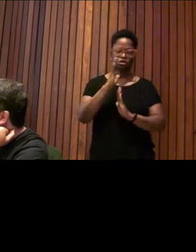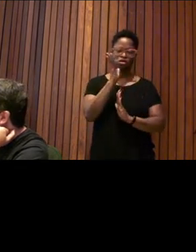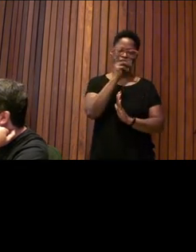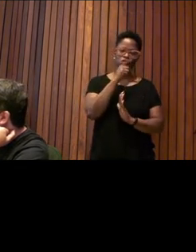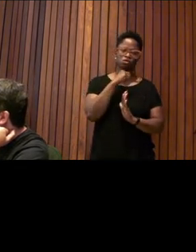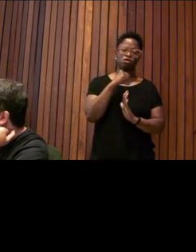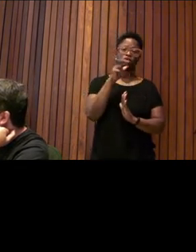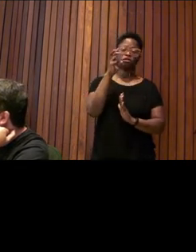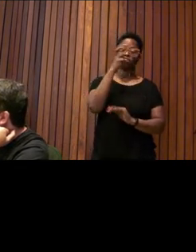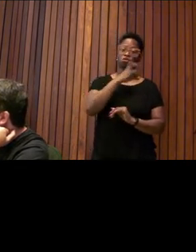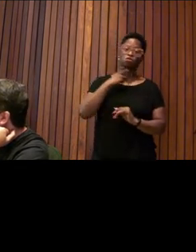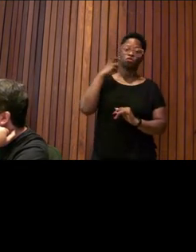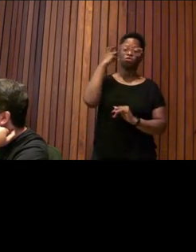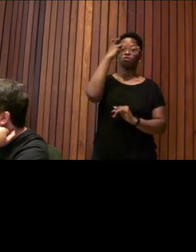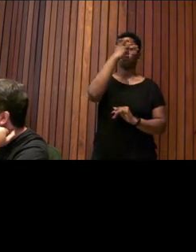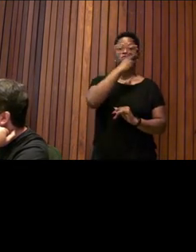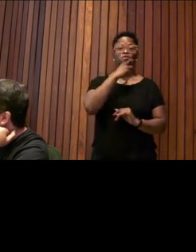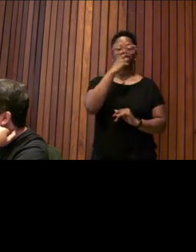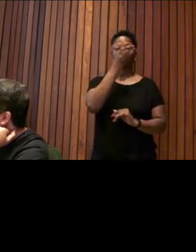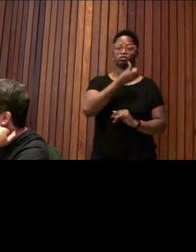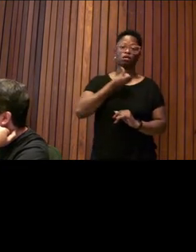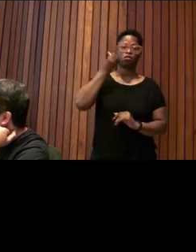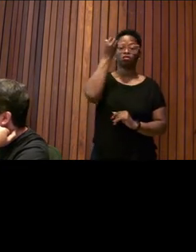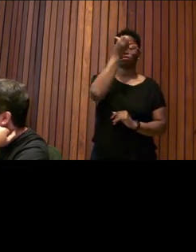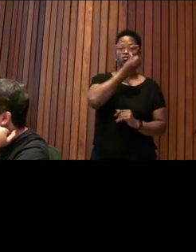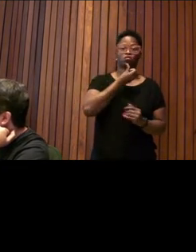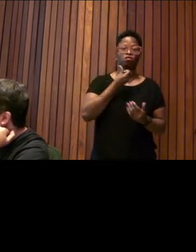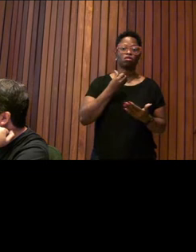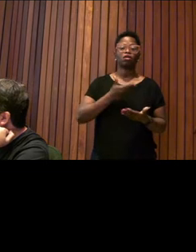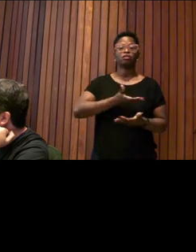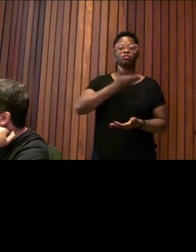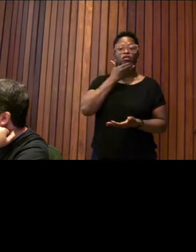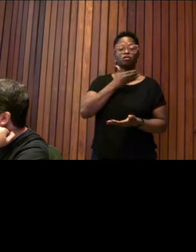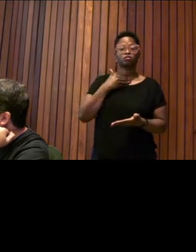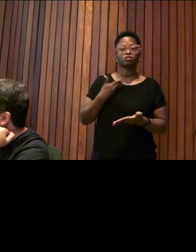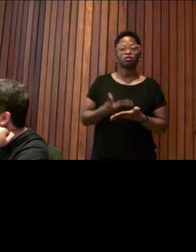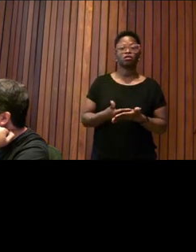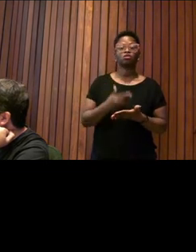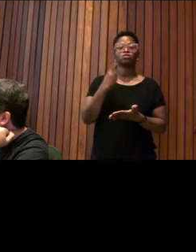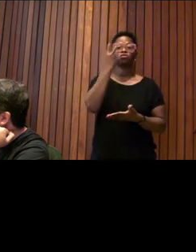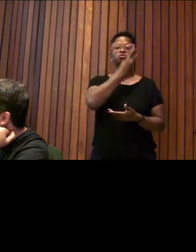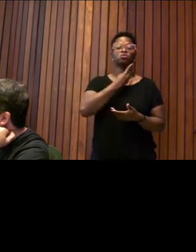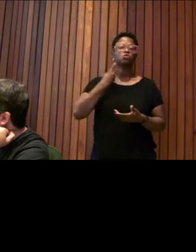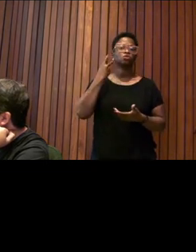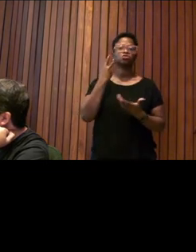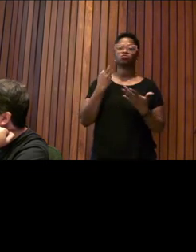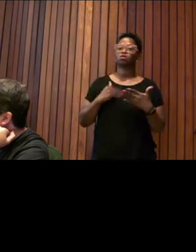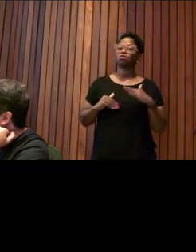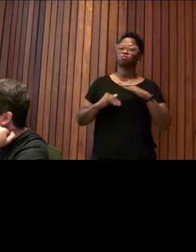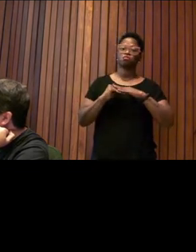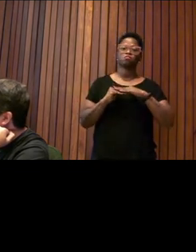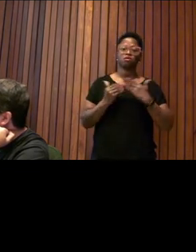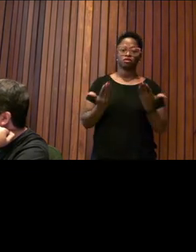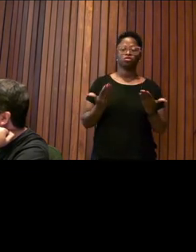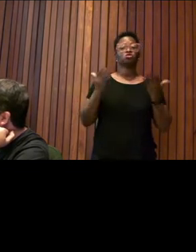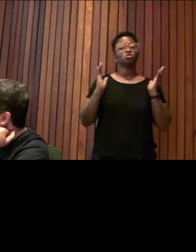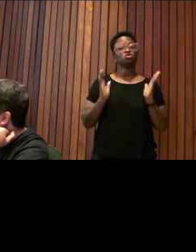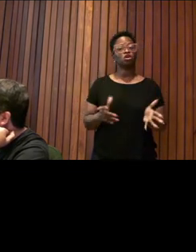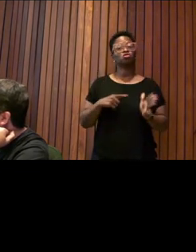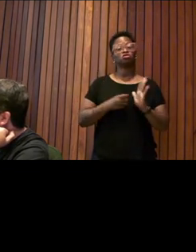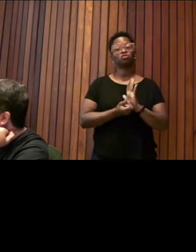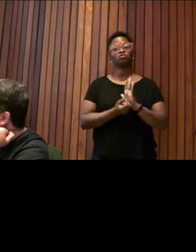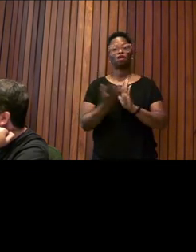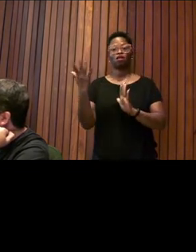durava 5 horas, 6 horas. Em dezembro, no finalzinho, durava 2 horas no máximo. E já com